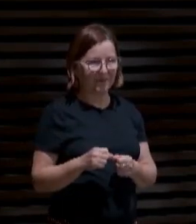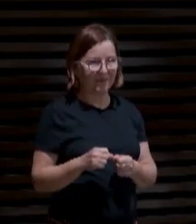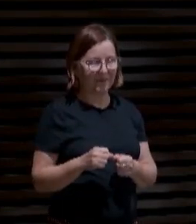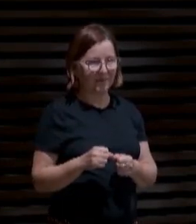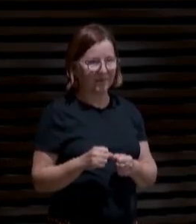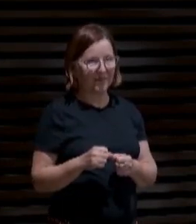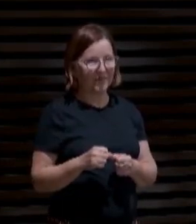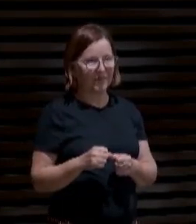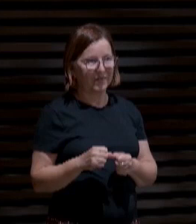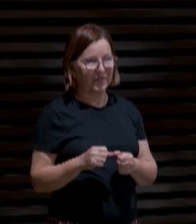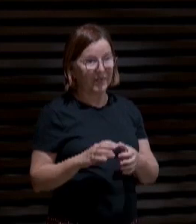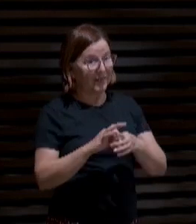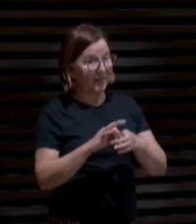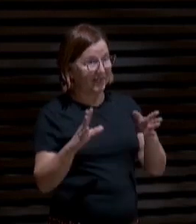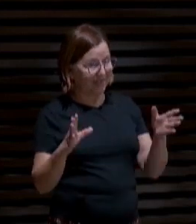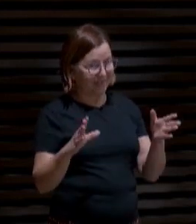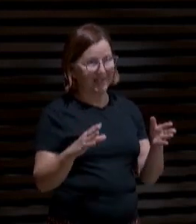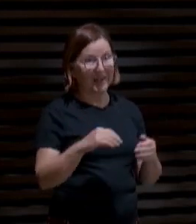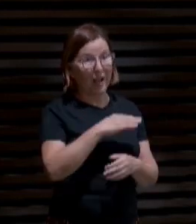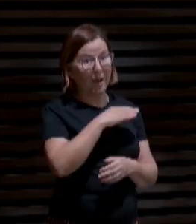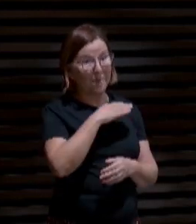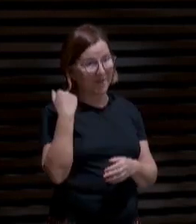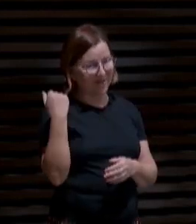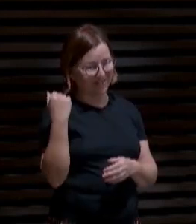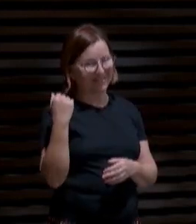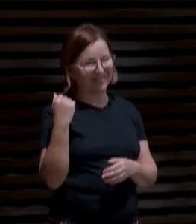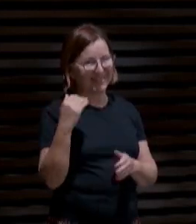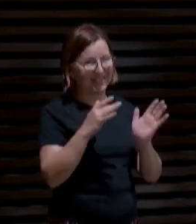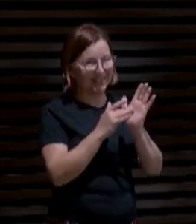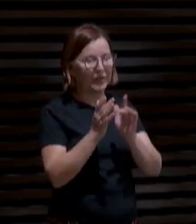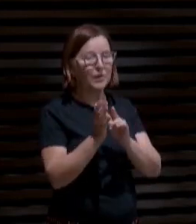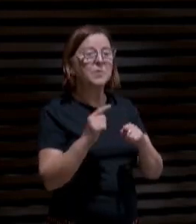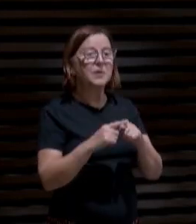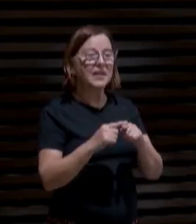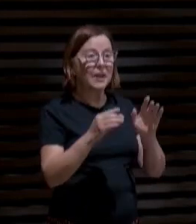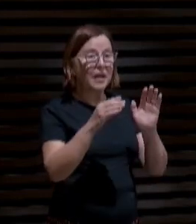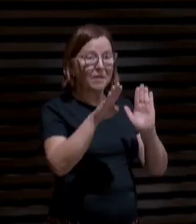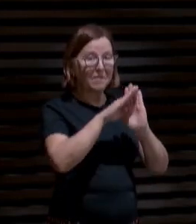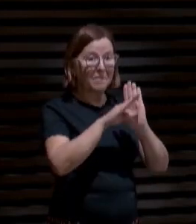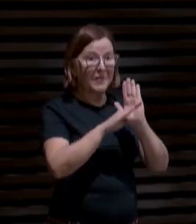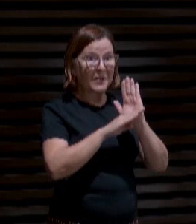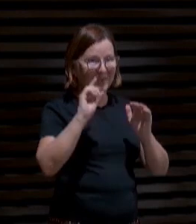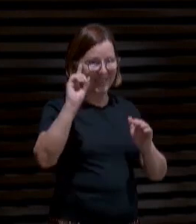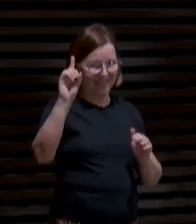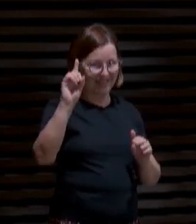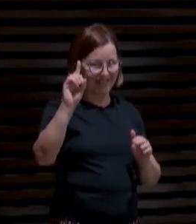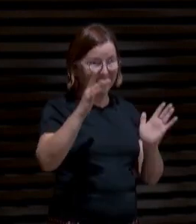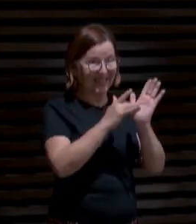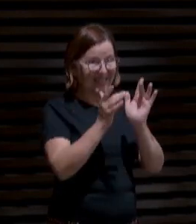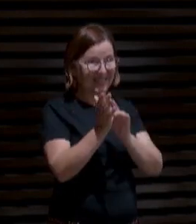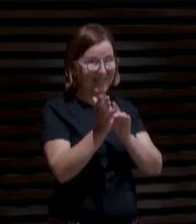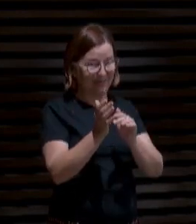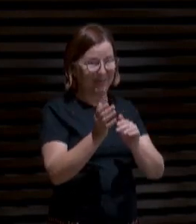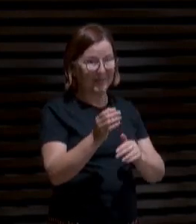morresse, porque isso foi determinado por Deus, para que ele morresse em nosso favor e nos levando a